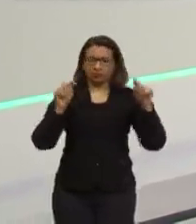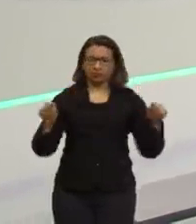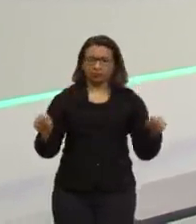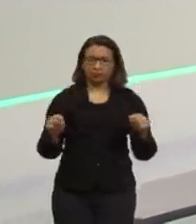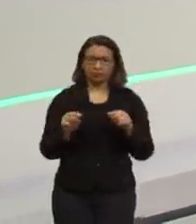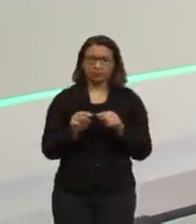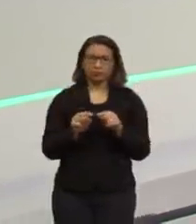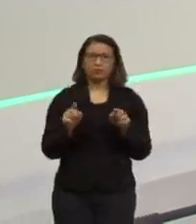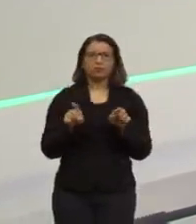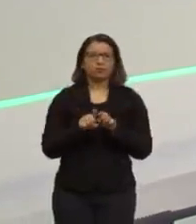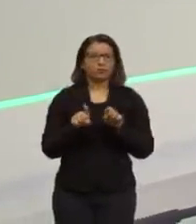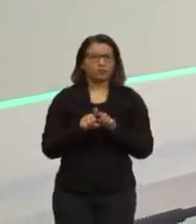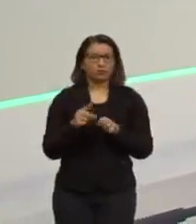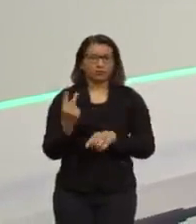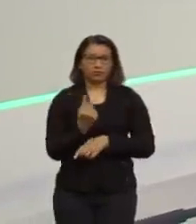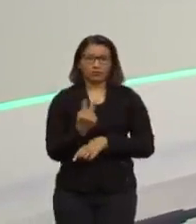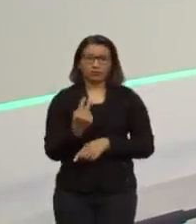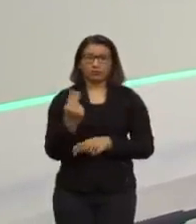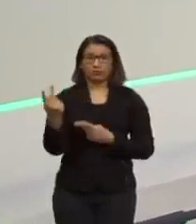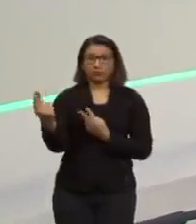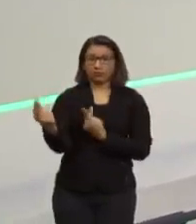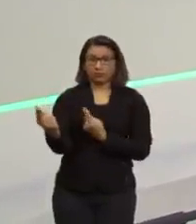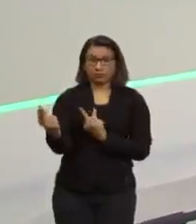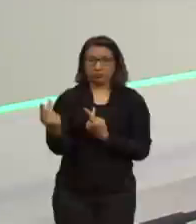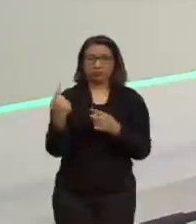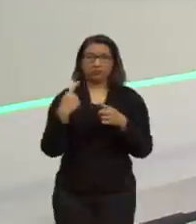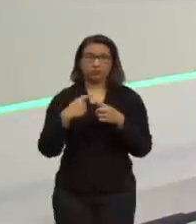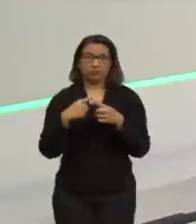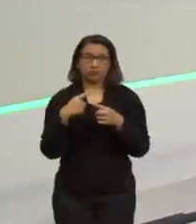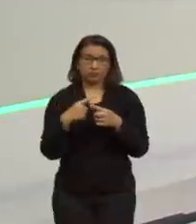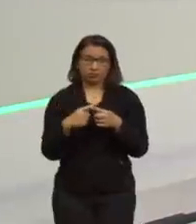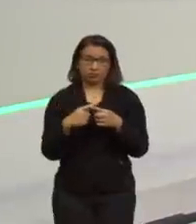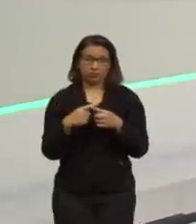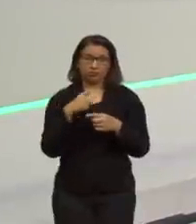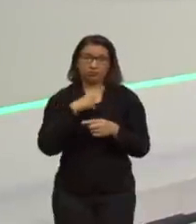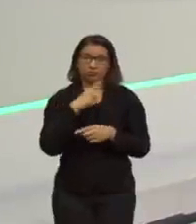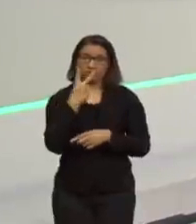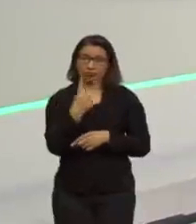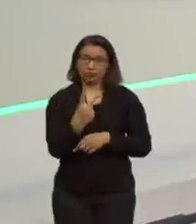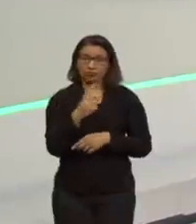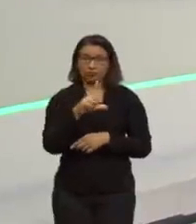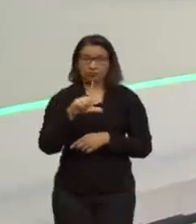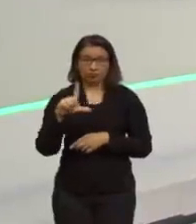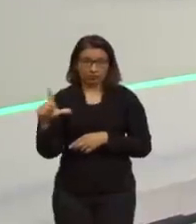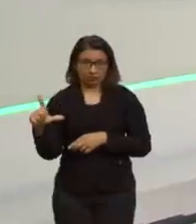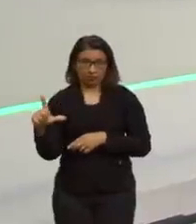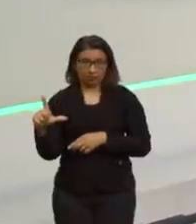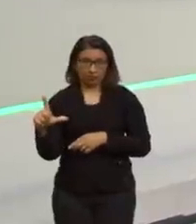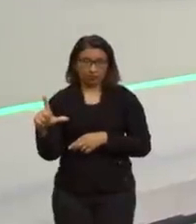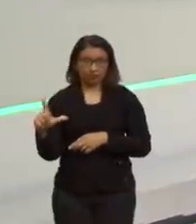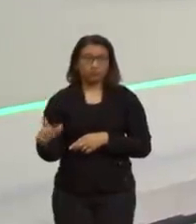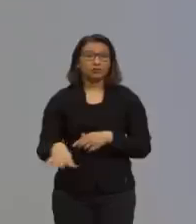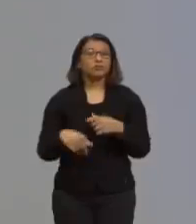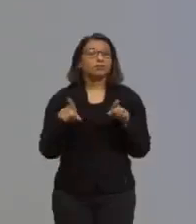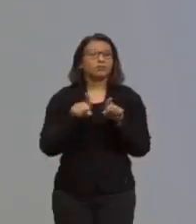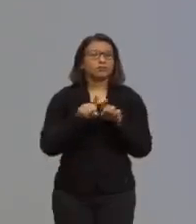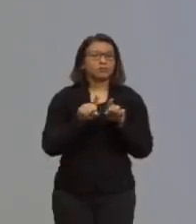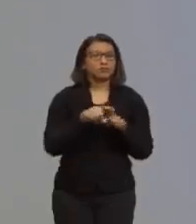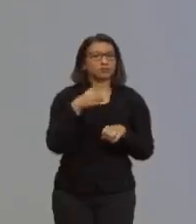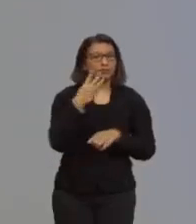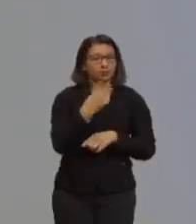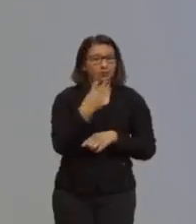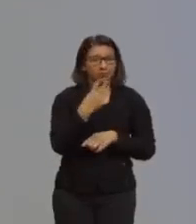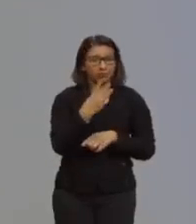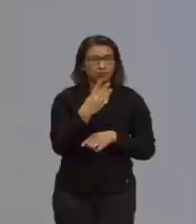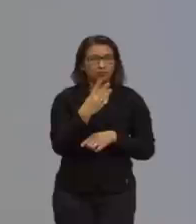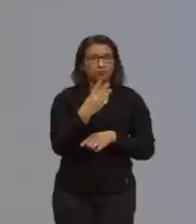né? Já sabemos disso. Por quê? Porque eles compartilham de dois lados, certo? E o terceiro lado, que no caso é a